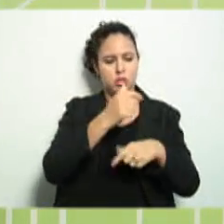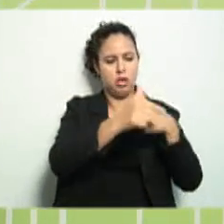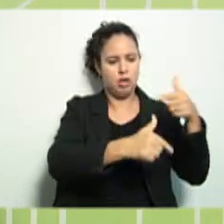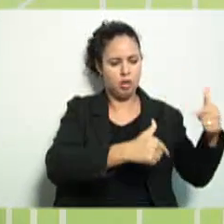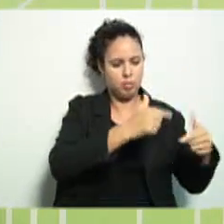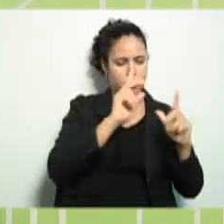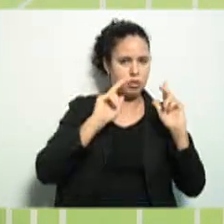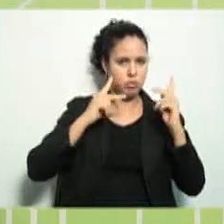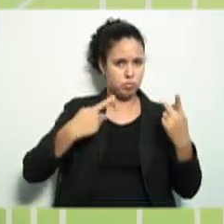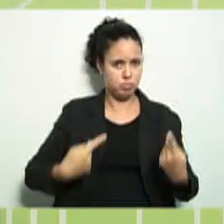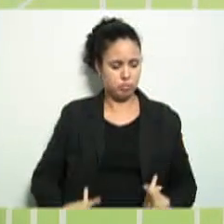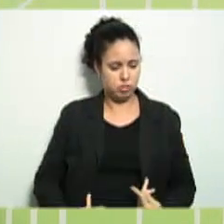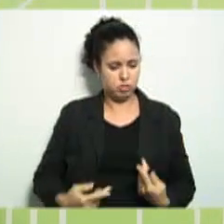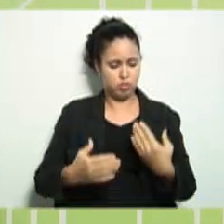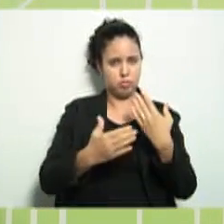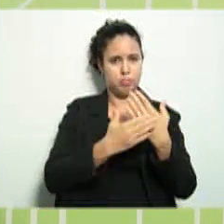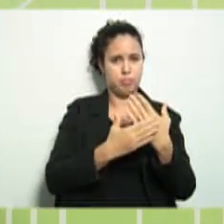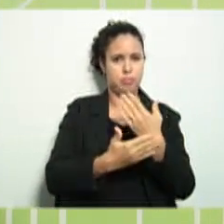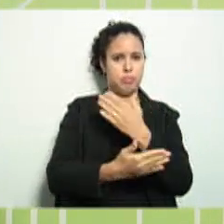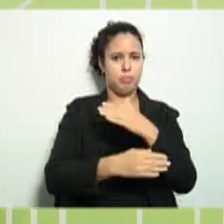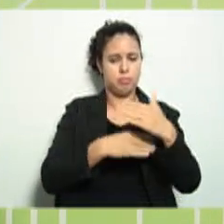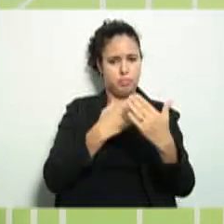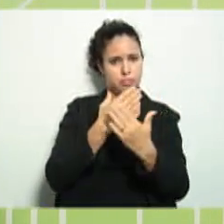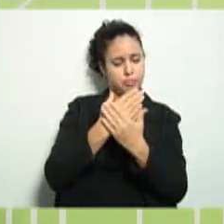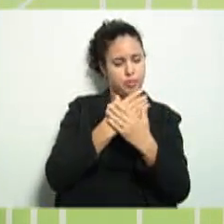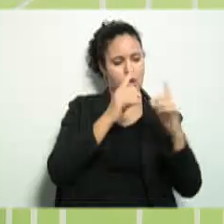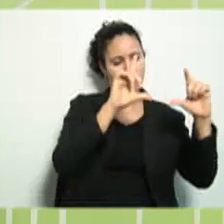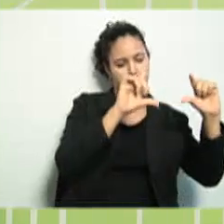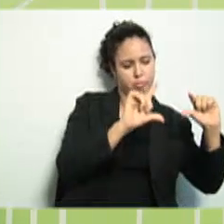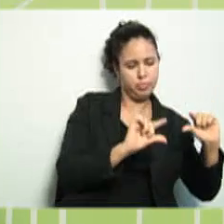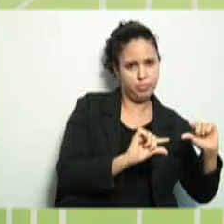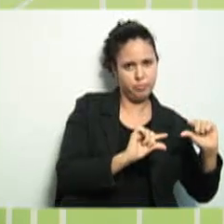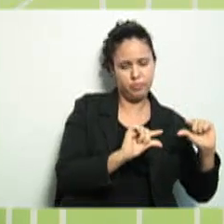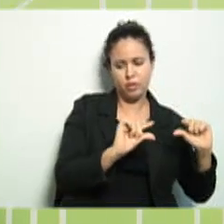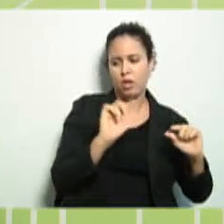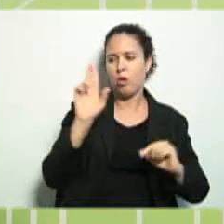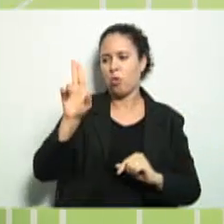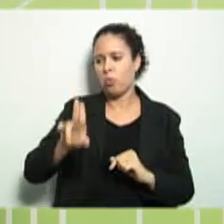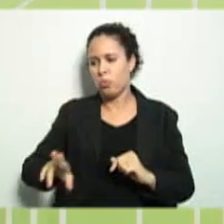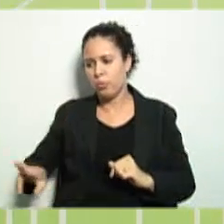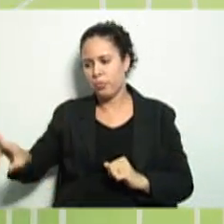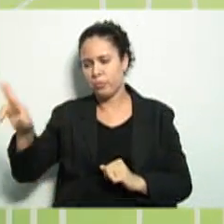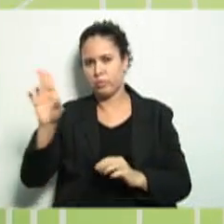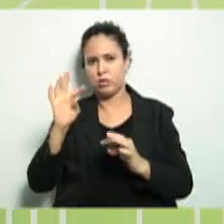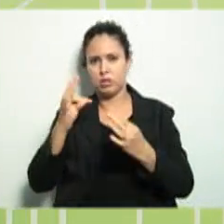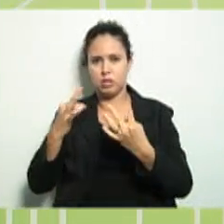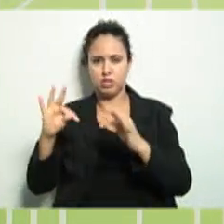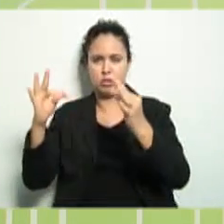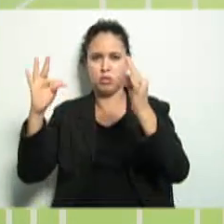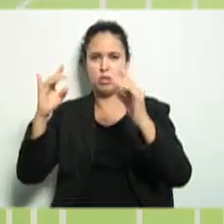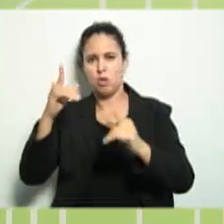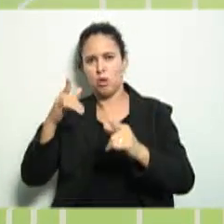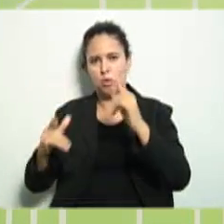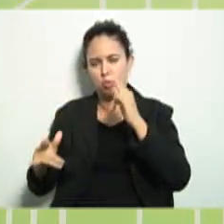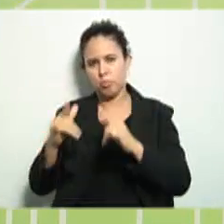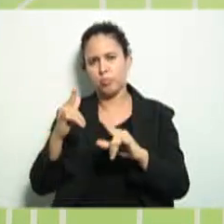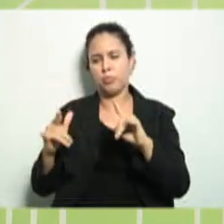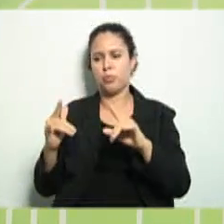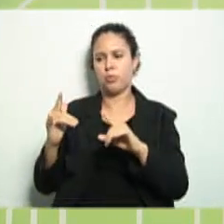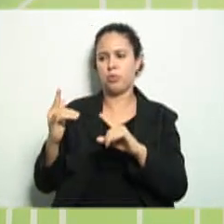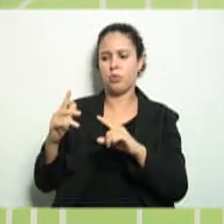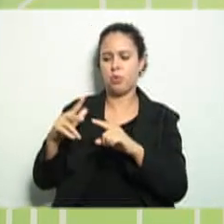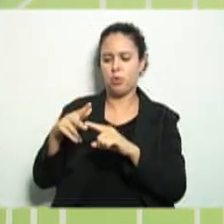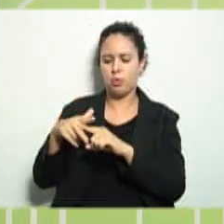usando menos mão de obra humana e mais a tecnologia, mais a mão de obra de robôs, a mão de obra de